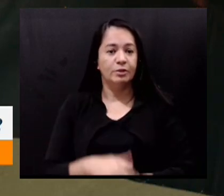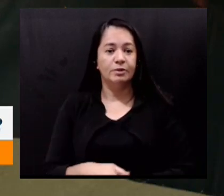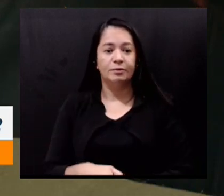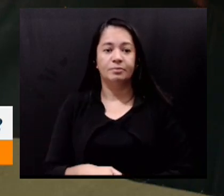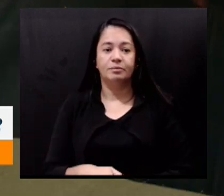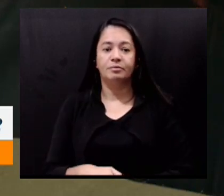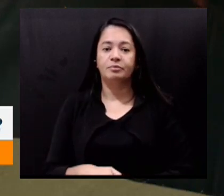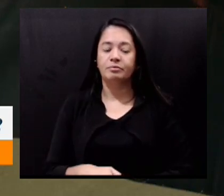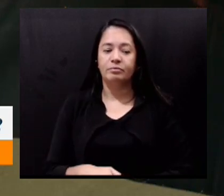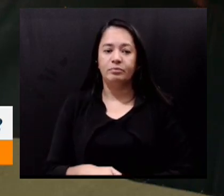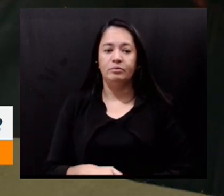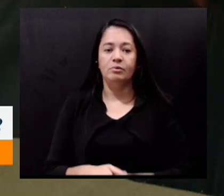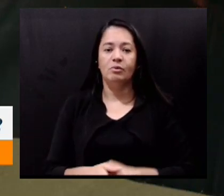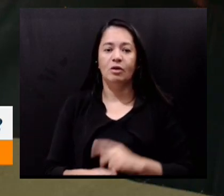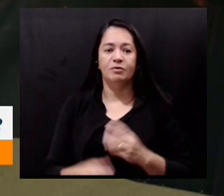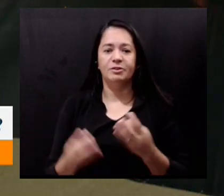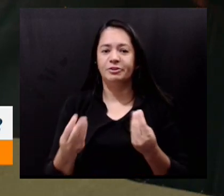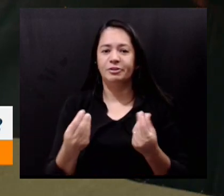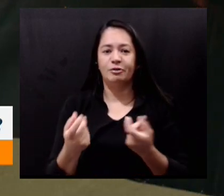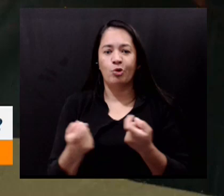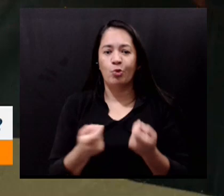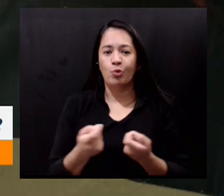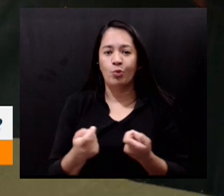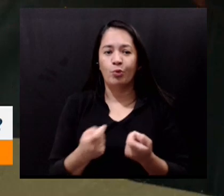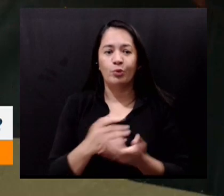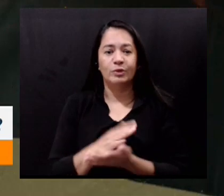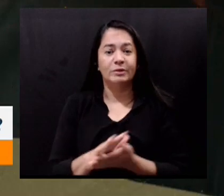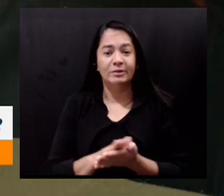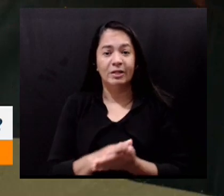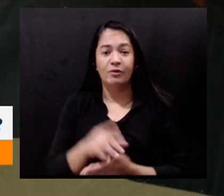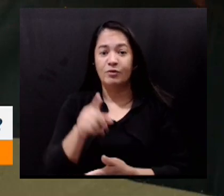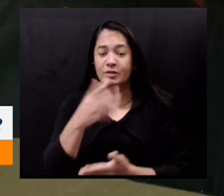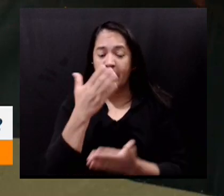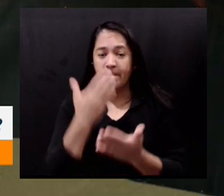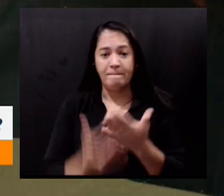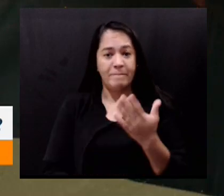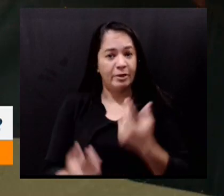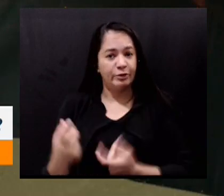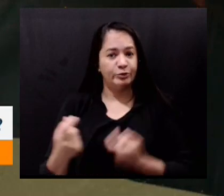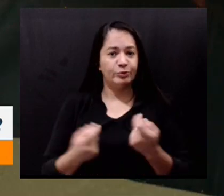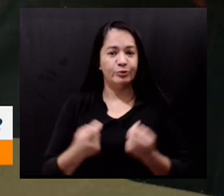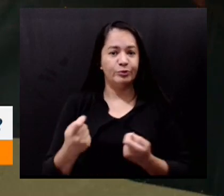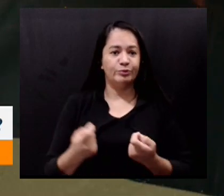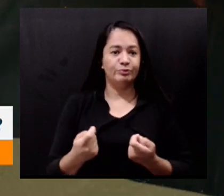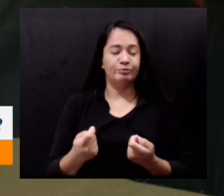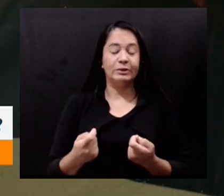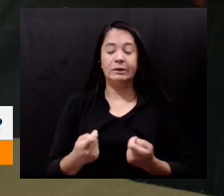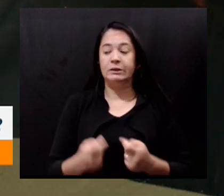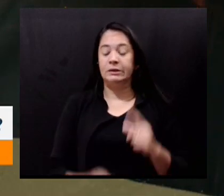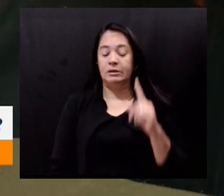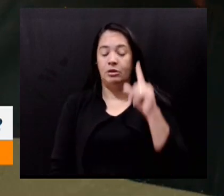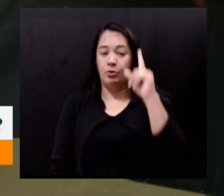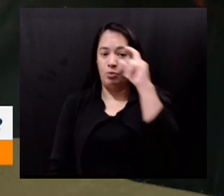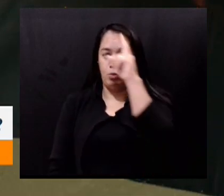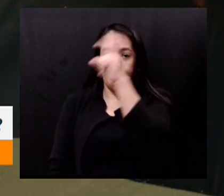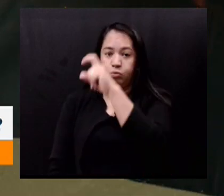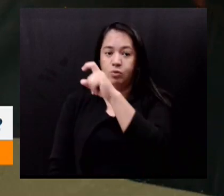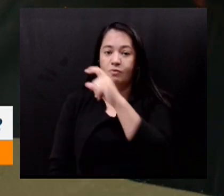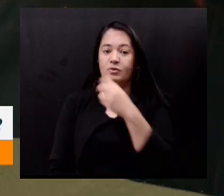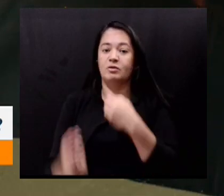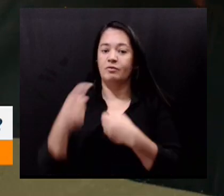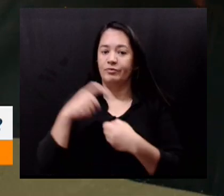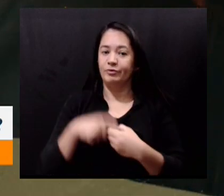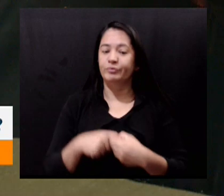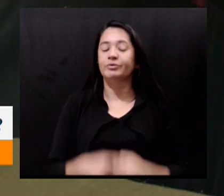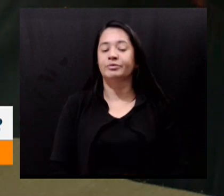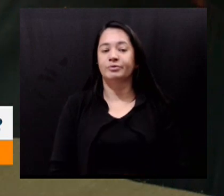tem mais controle. E depois que você perde o controle, aí fica bem difícil você retomar, né, que é igual o caso